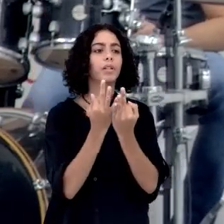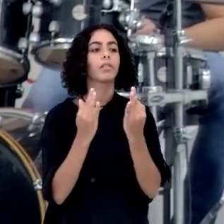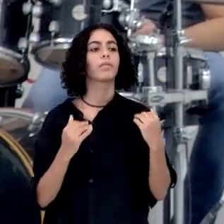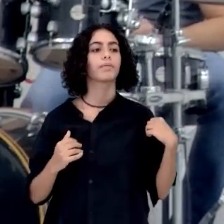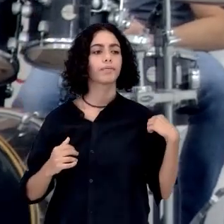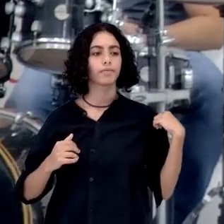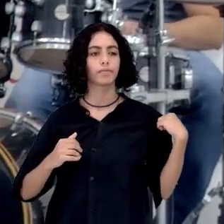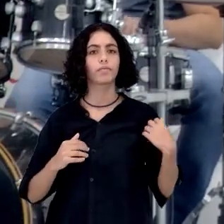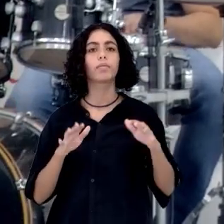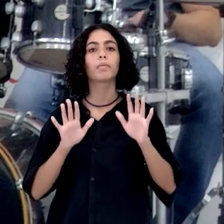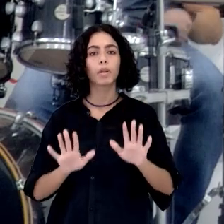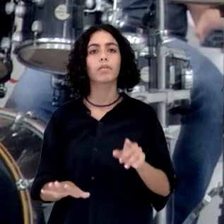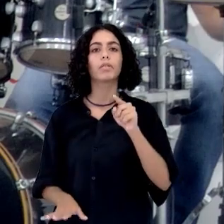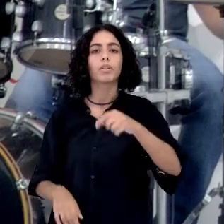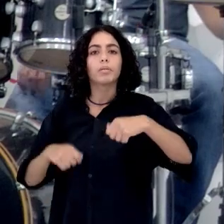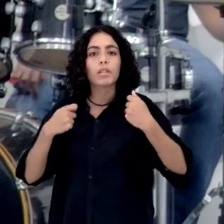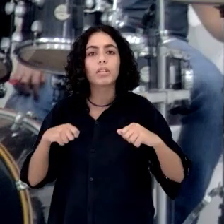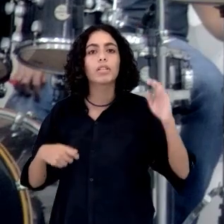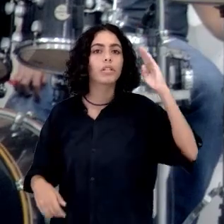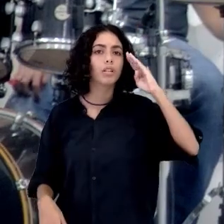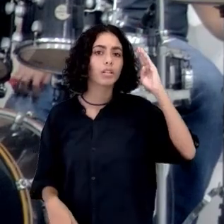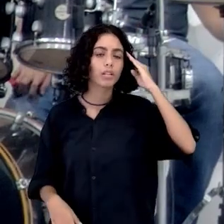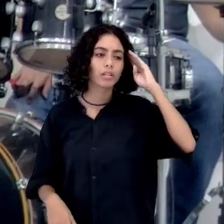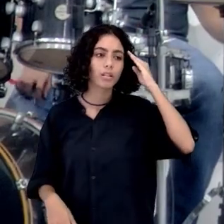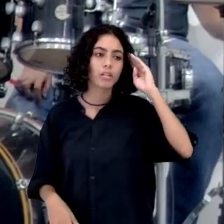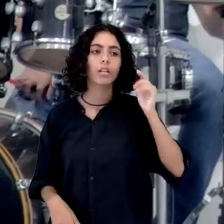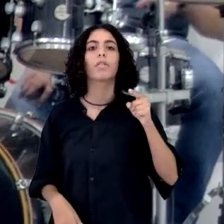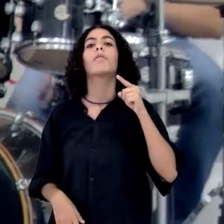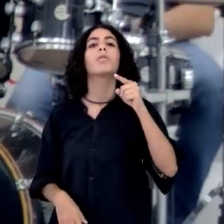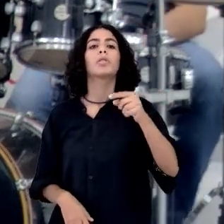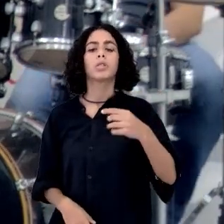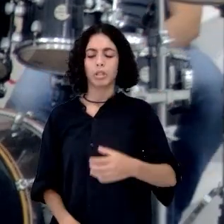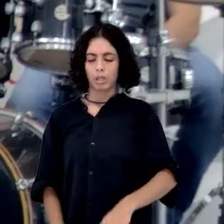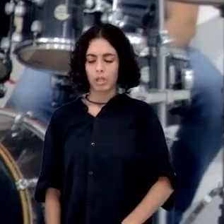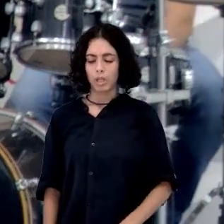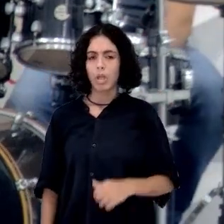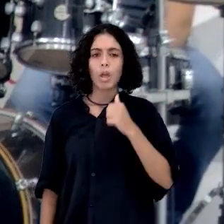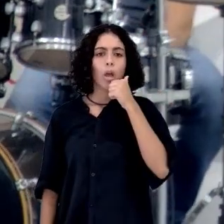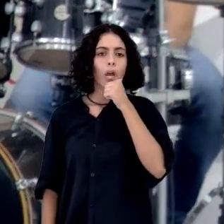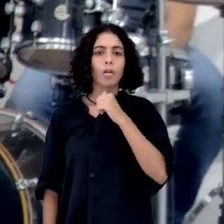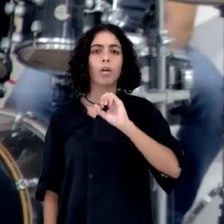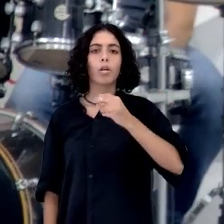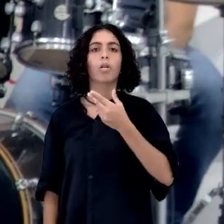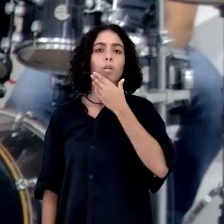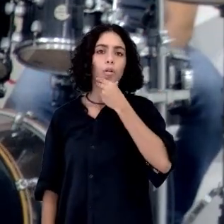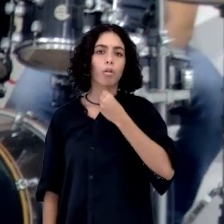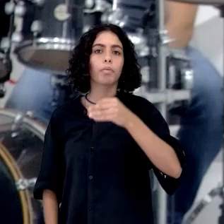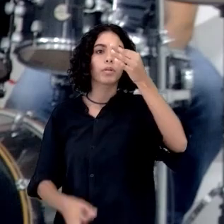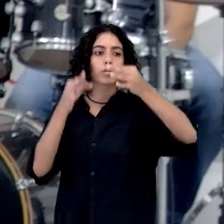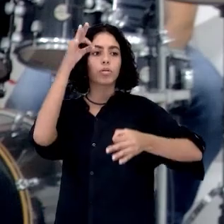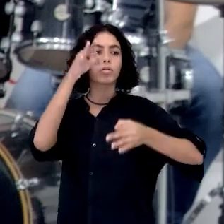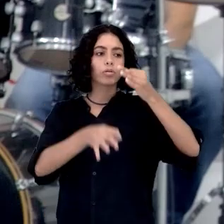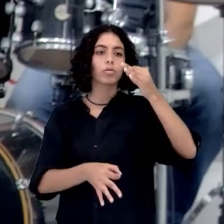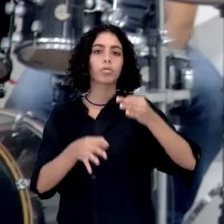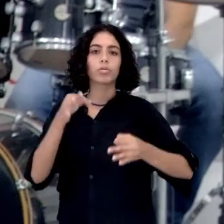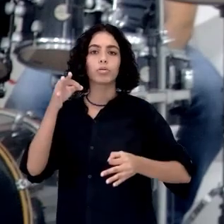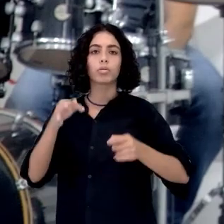você um homem justo, uma mulher justa, a sua casa vai estar segura no dilúvio.